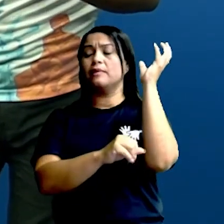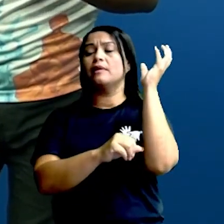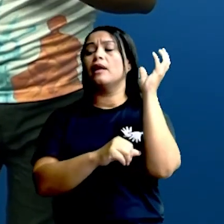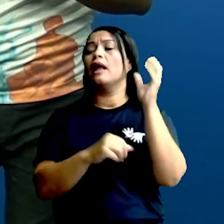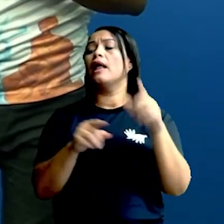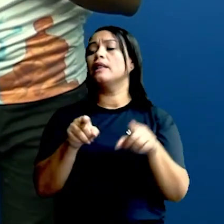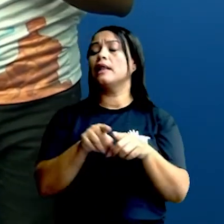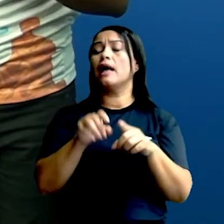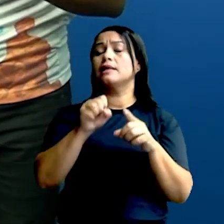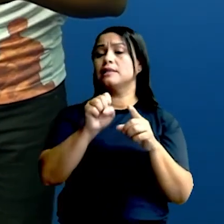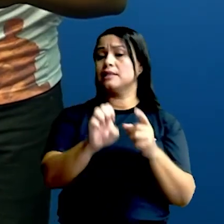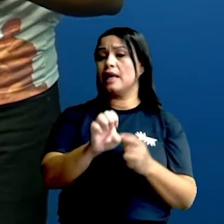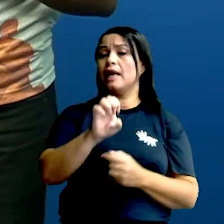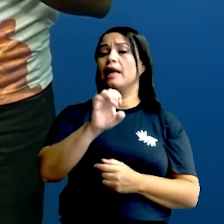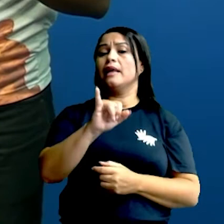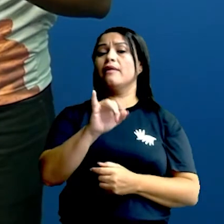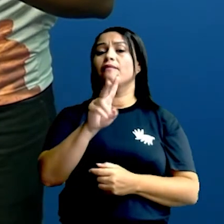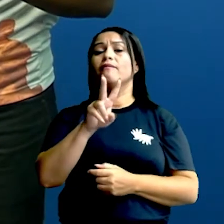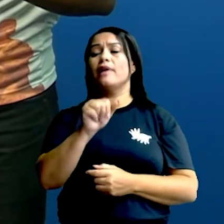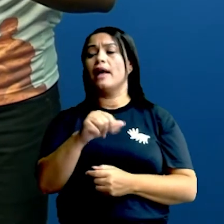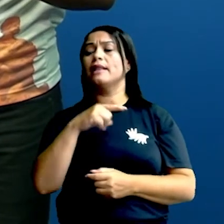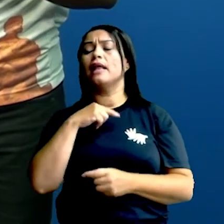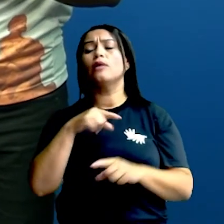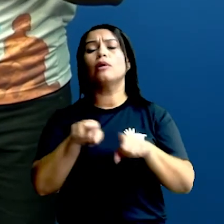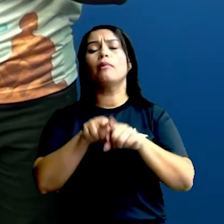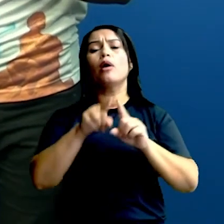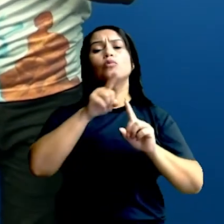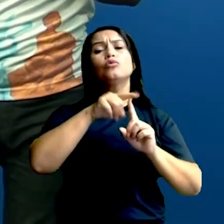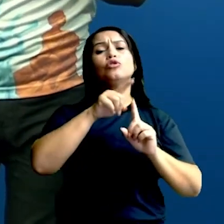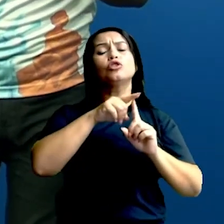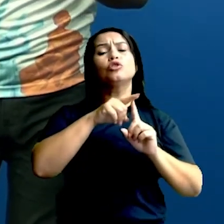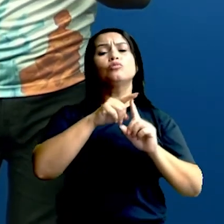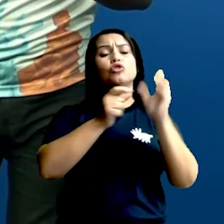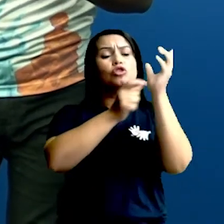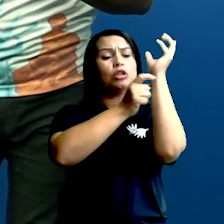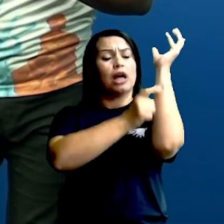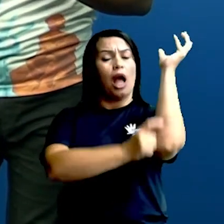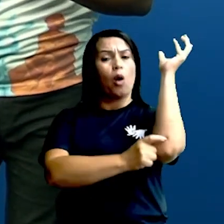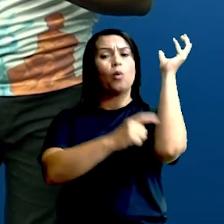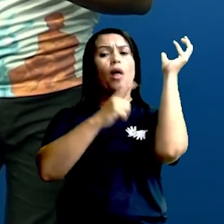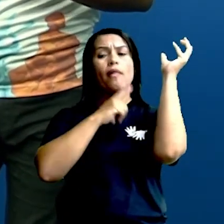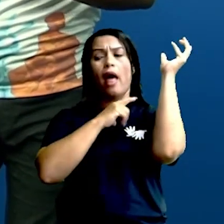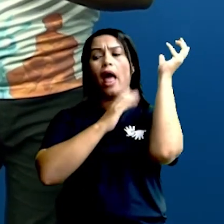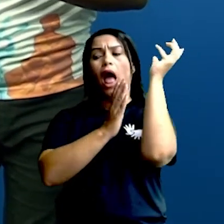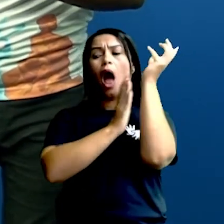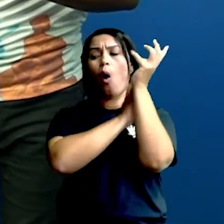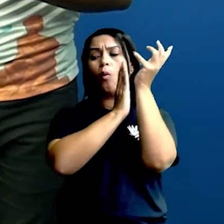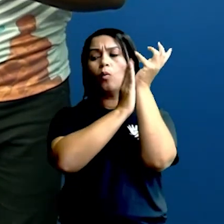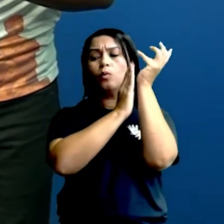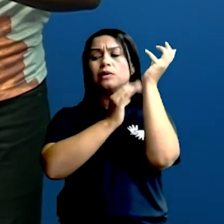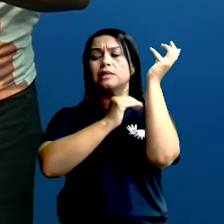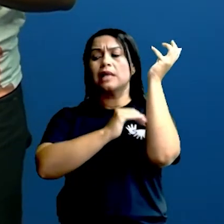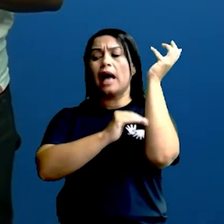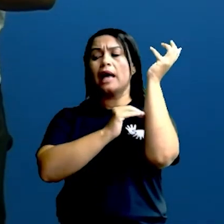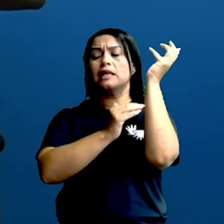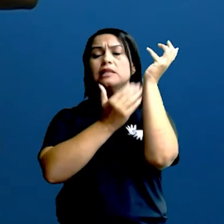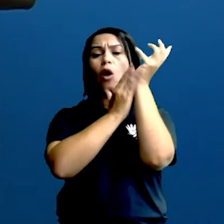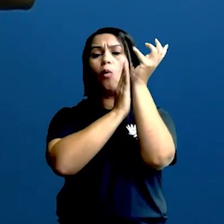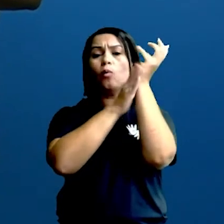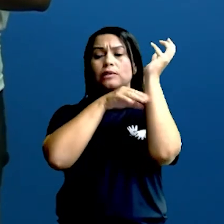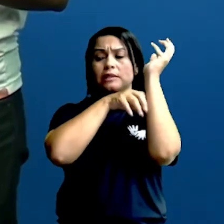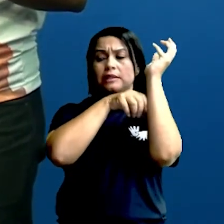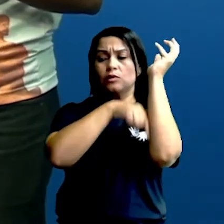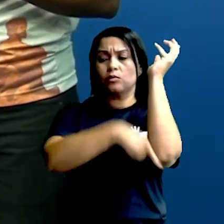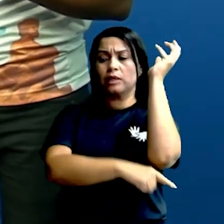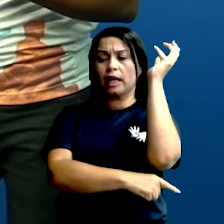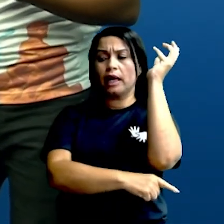Entre os tipos de caules que percebemos, nós temos caules aéreos e caules subterrâneos. Então,